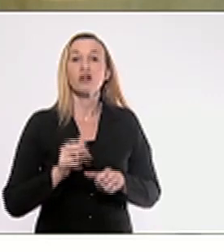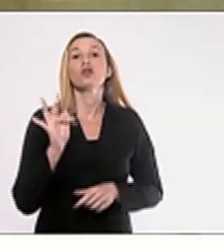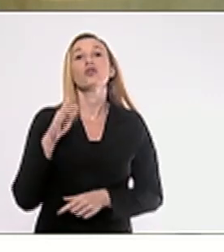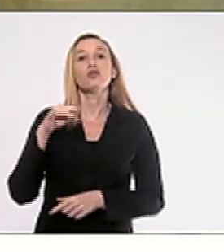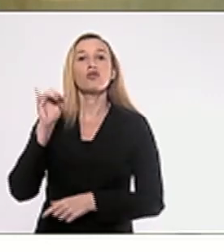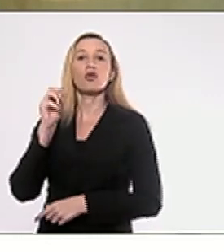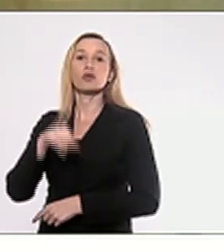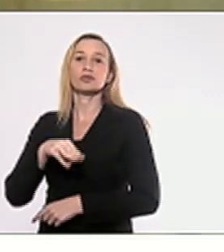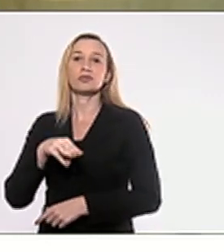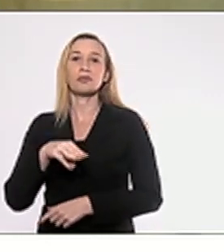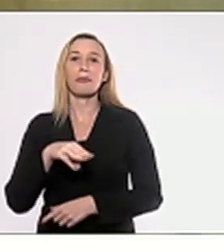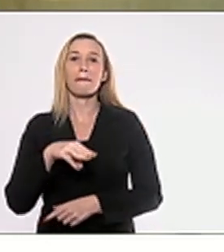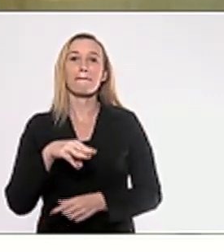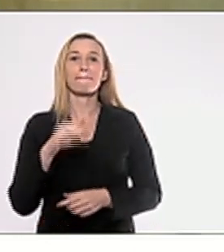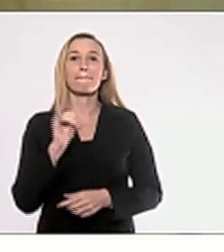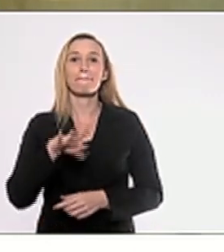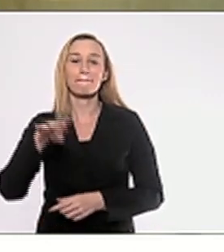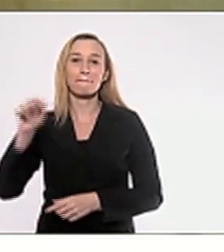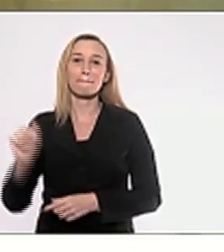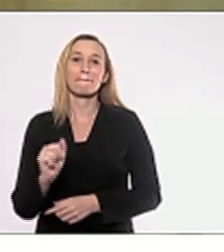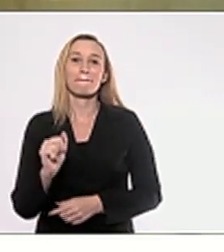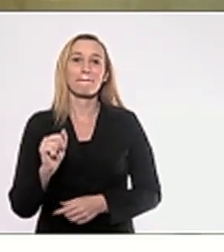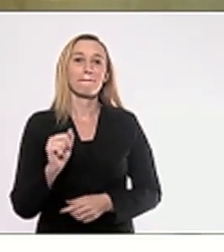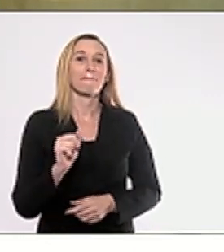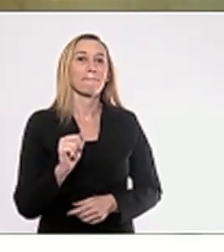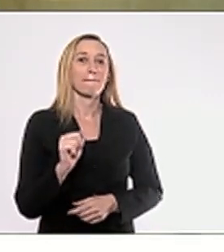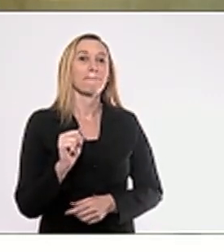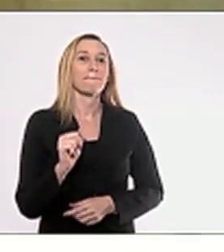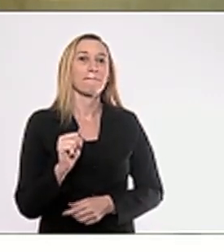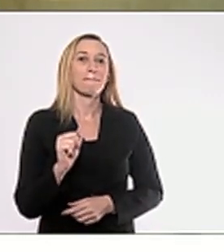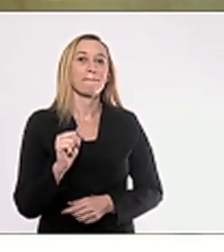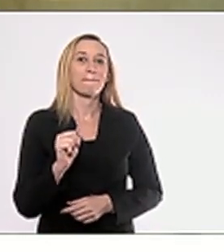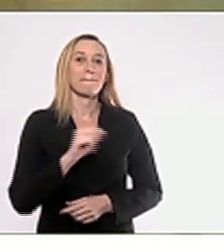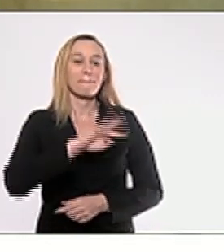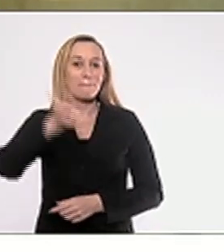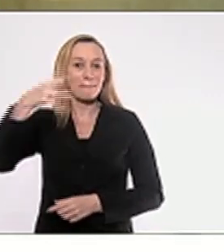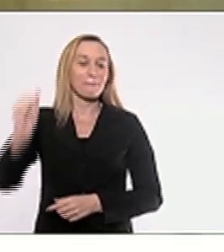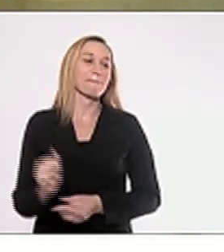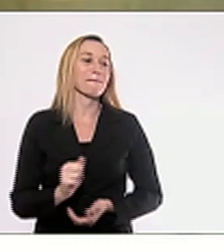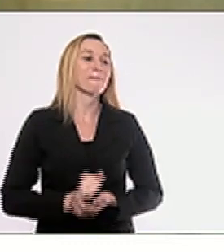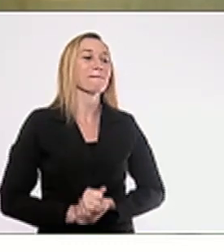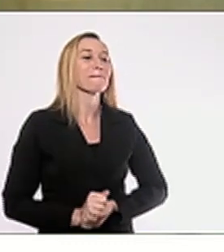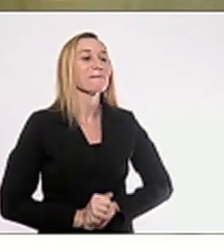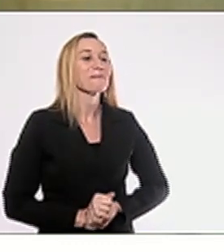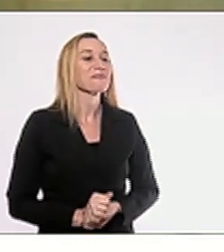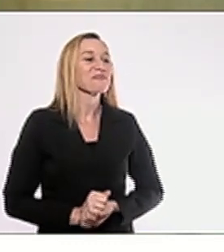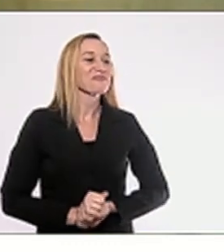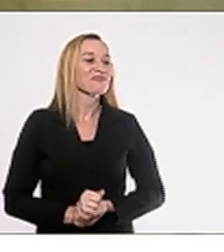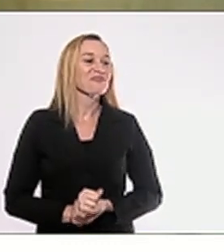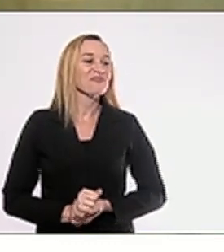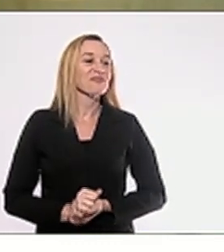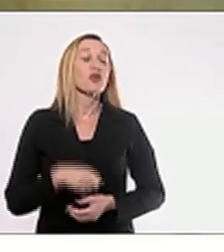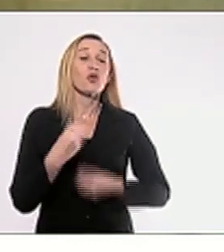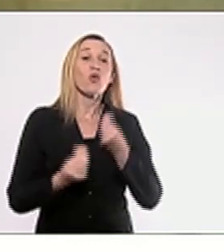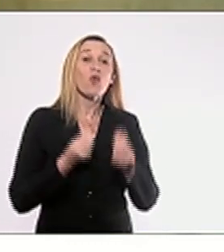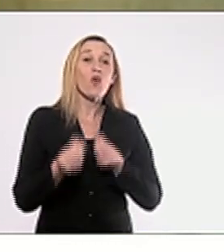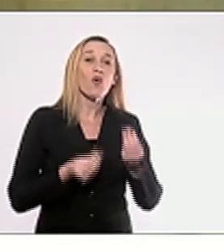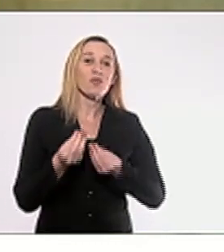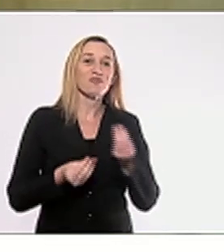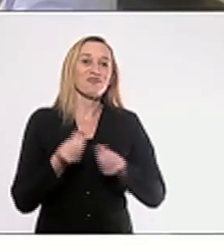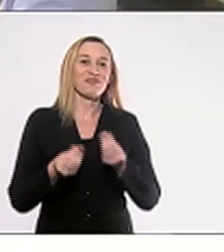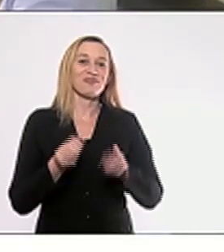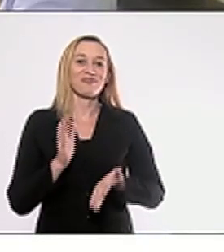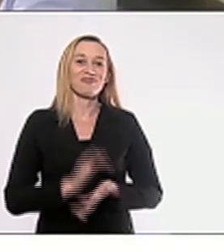Tijuca. Como é que fica essa questão, sendo que eles têm que contratar esse serviço? Como é que fica a SEDAI em relação a